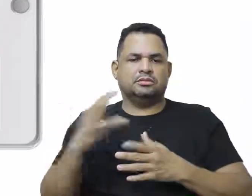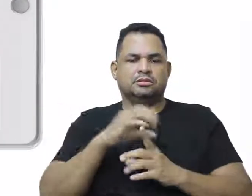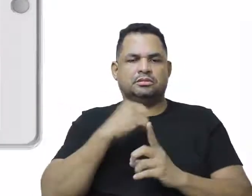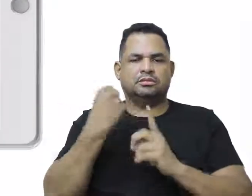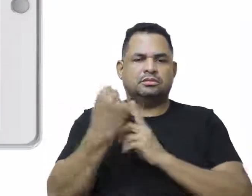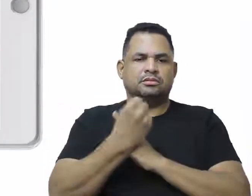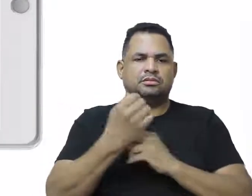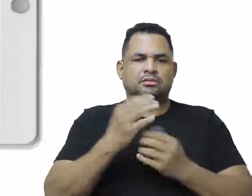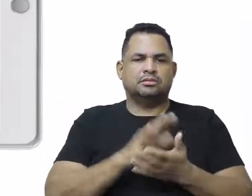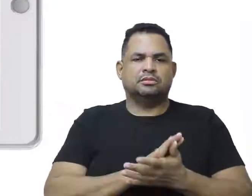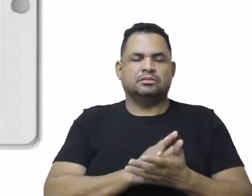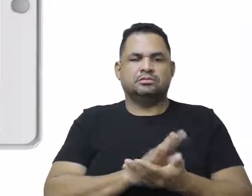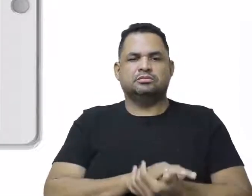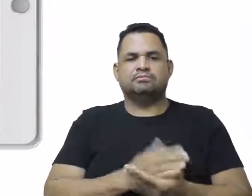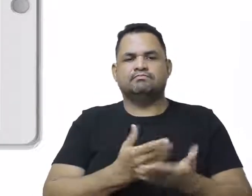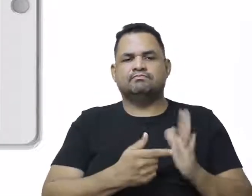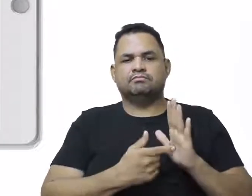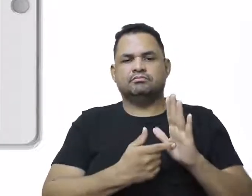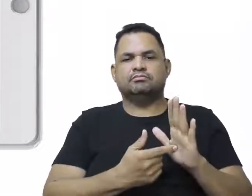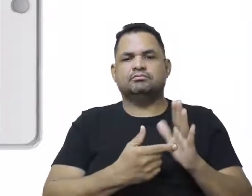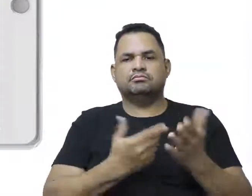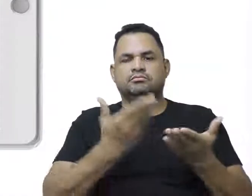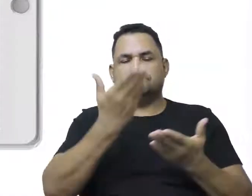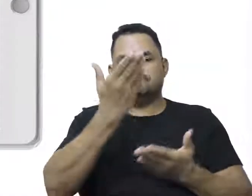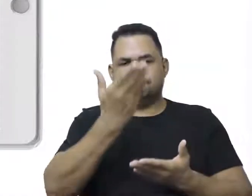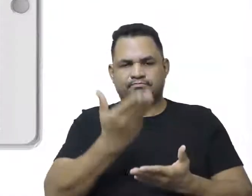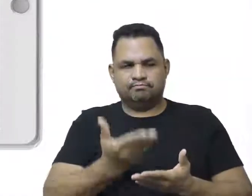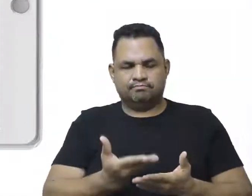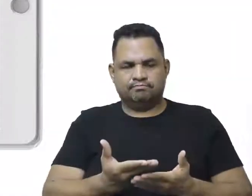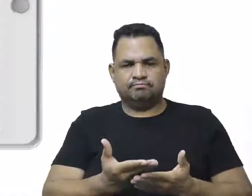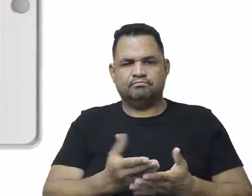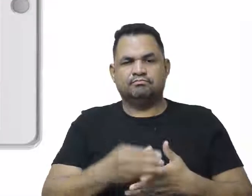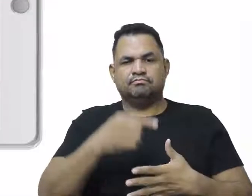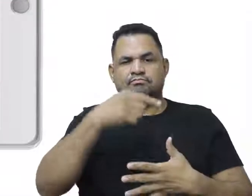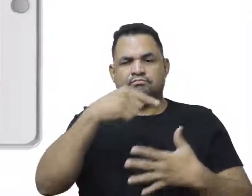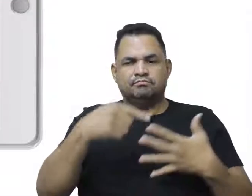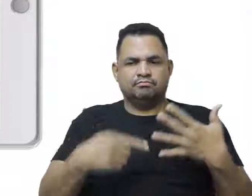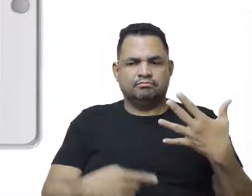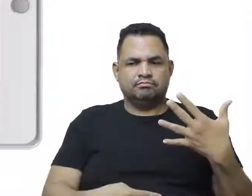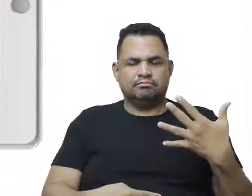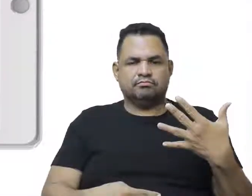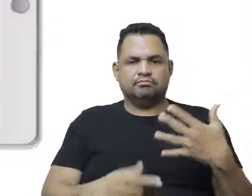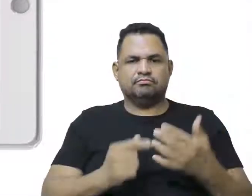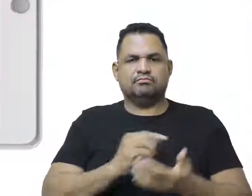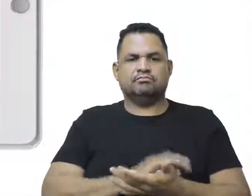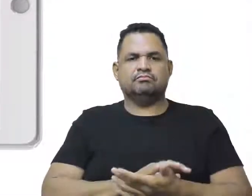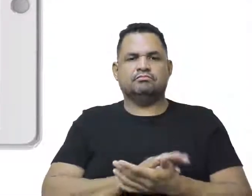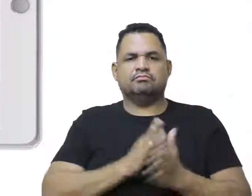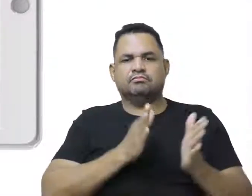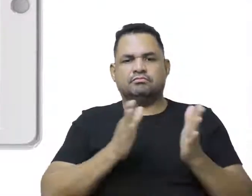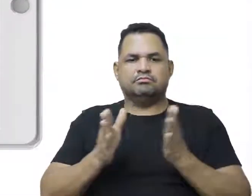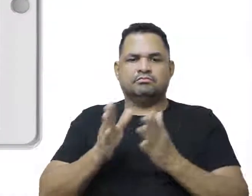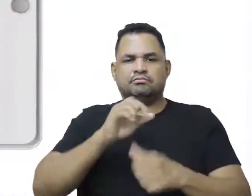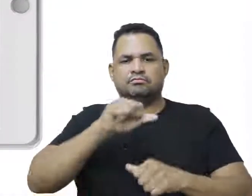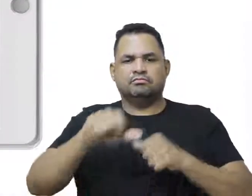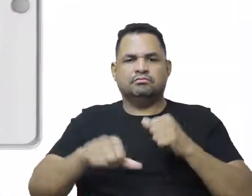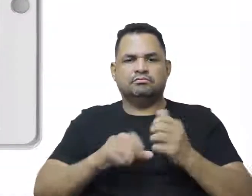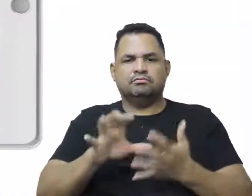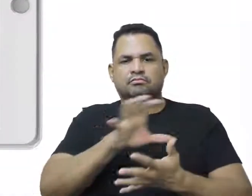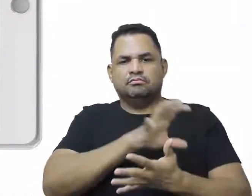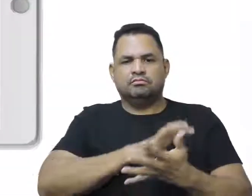sociologia a gente trouxe esse rol de assuntos os tempos de mudança né